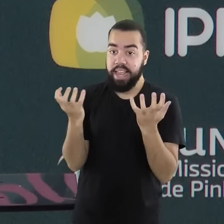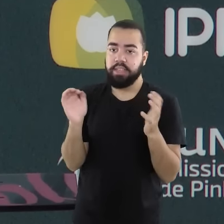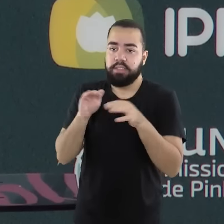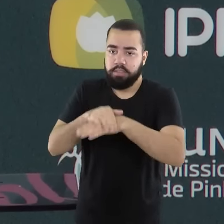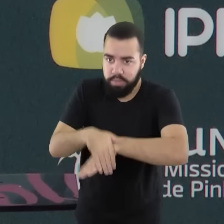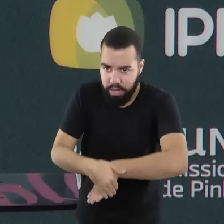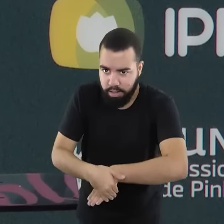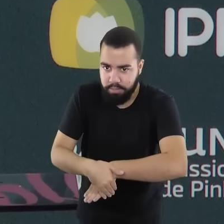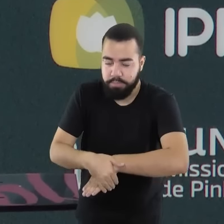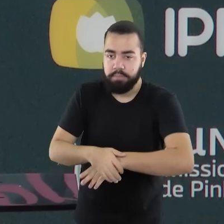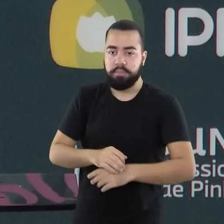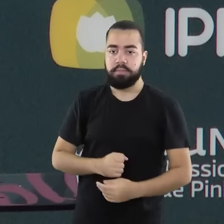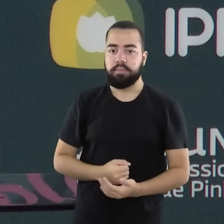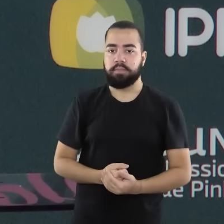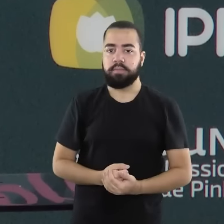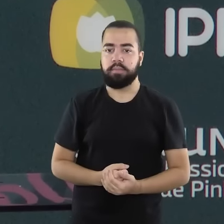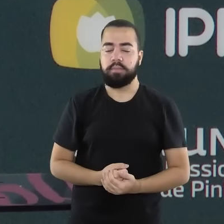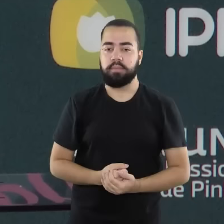Há alguns imperativos.